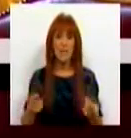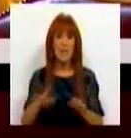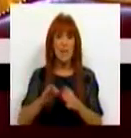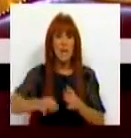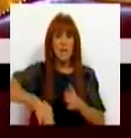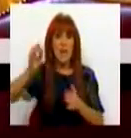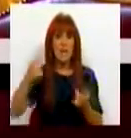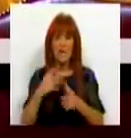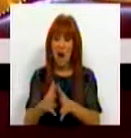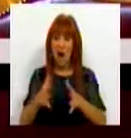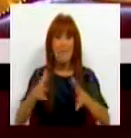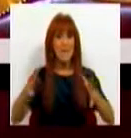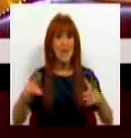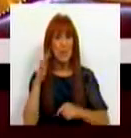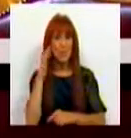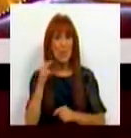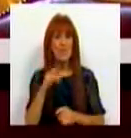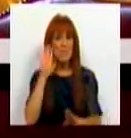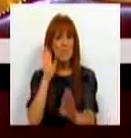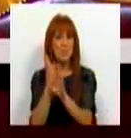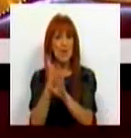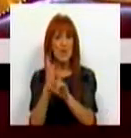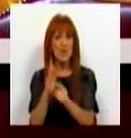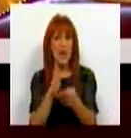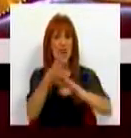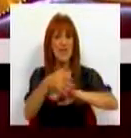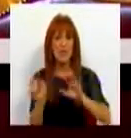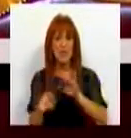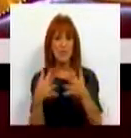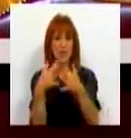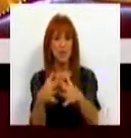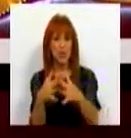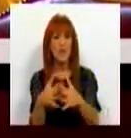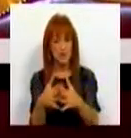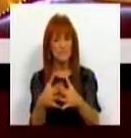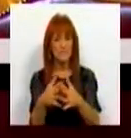finalmente, estamos a aumentar o número de psicólogos com acesso aos fundos estruturais.